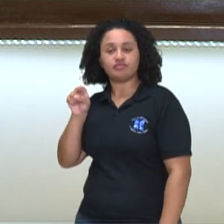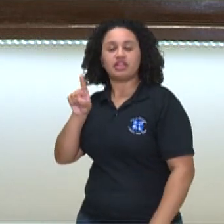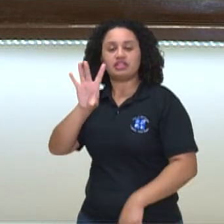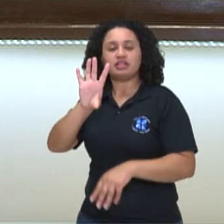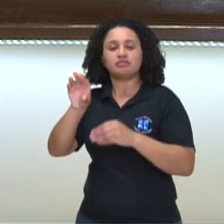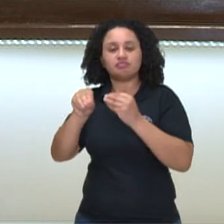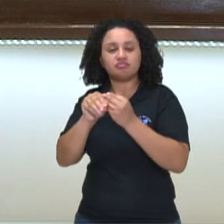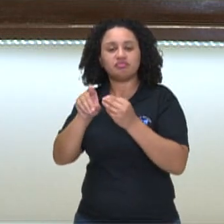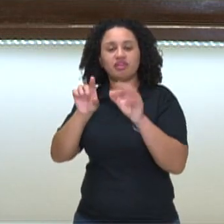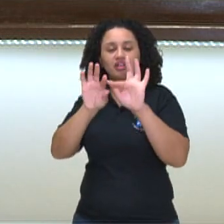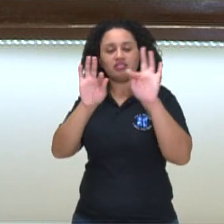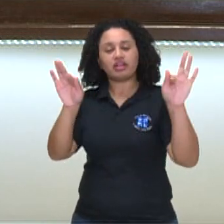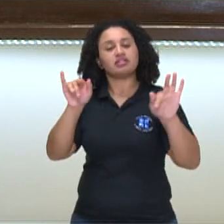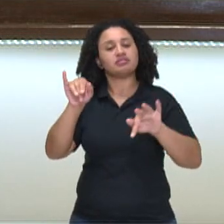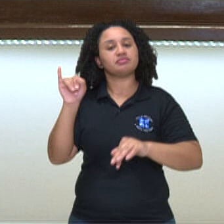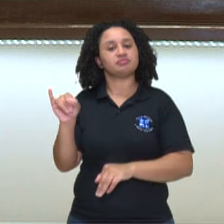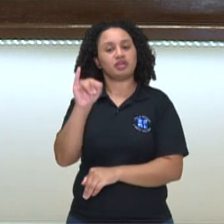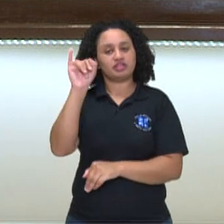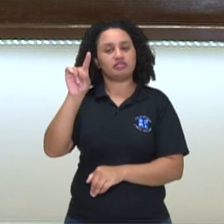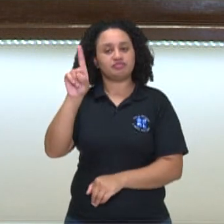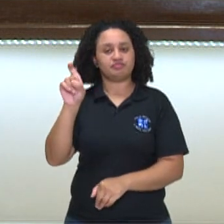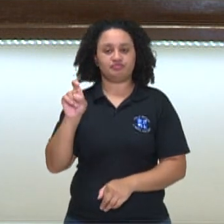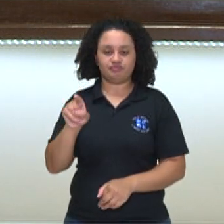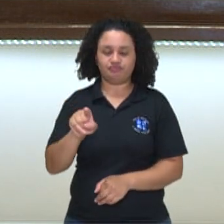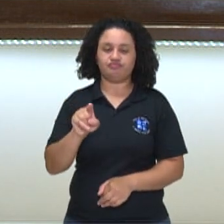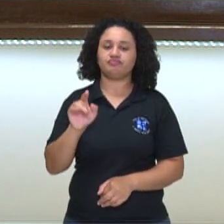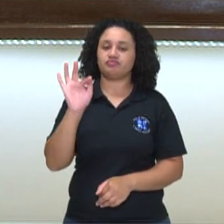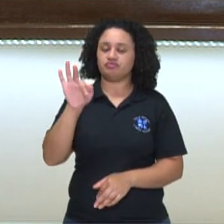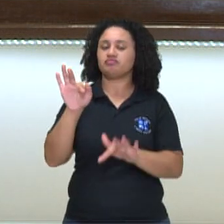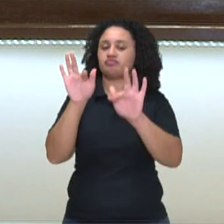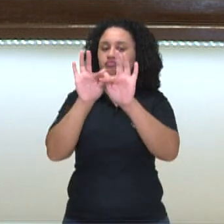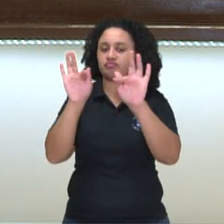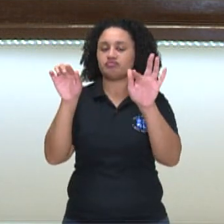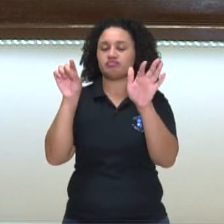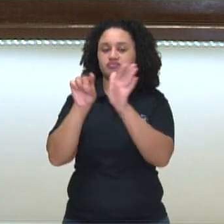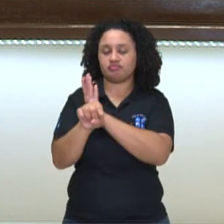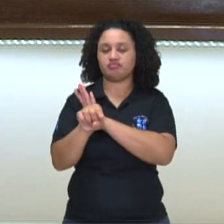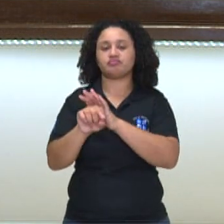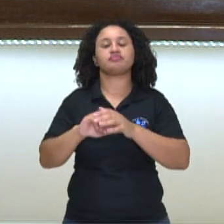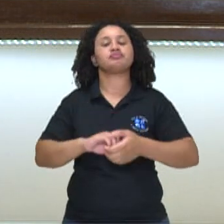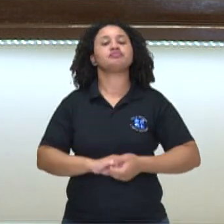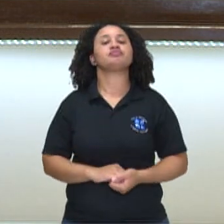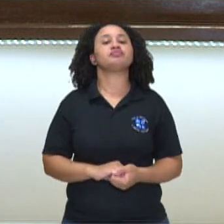frase e o ponto de interrogação no fim da questão interrogativa,